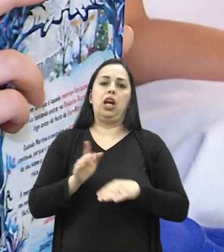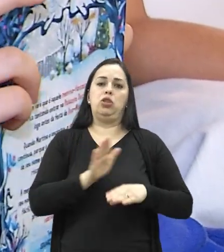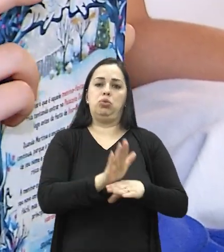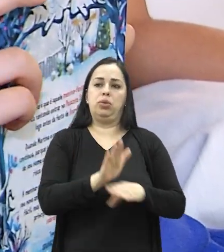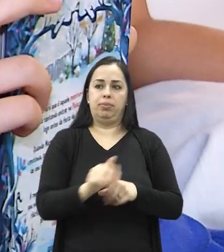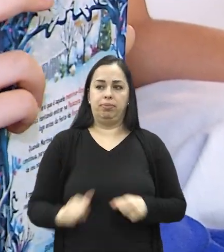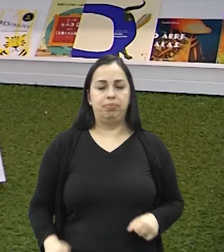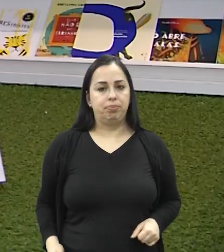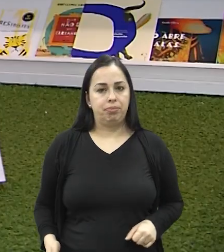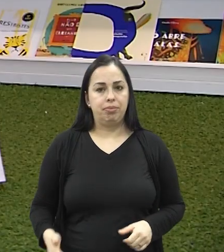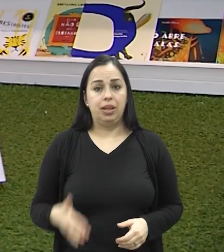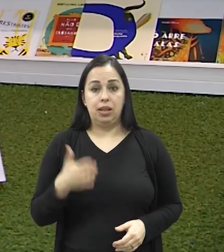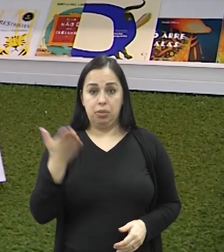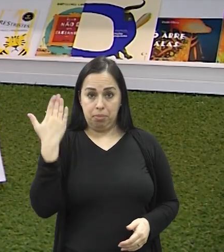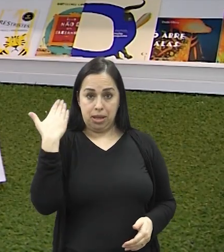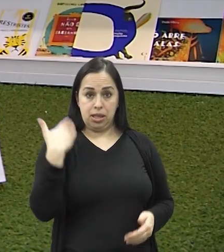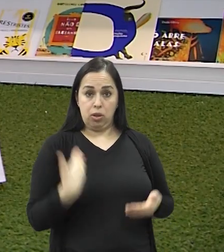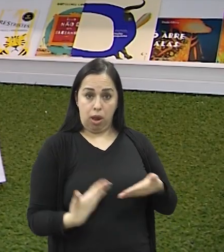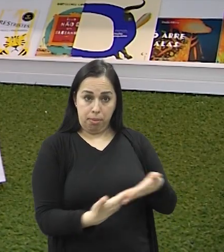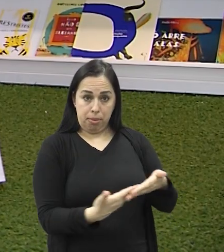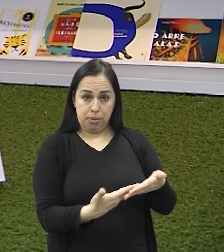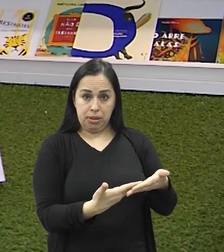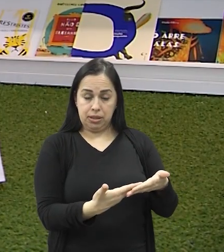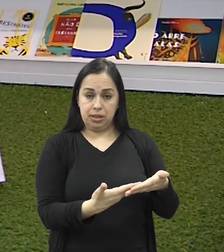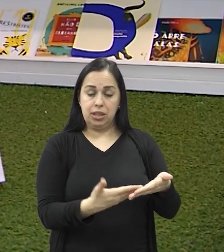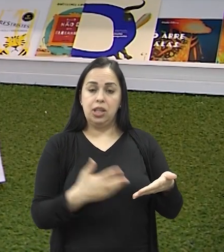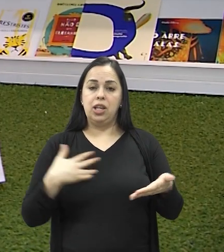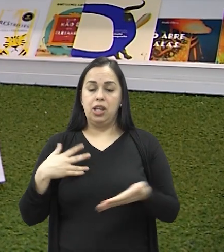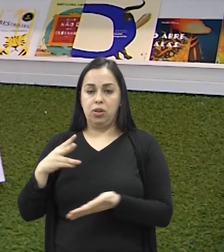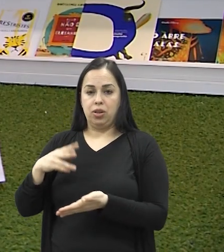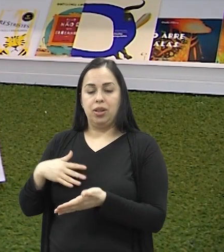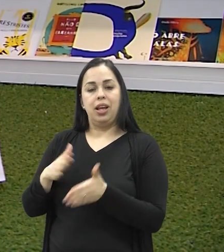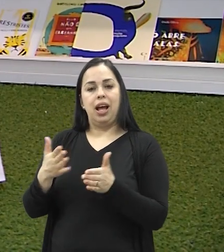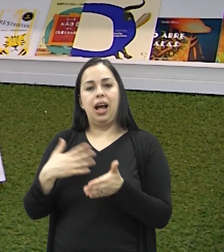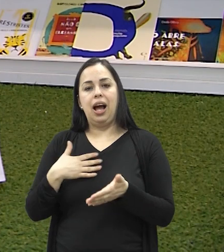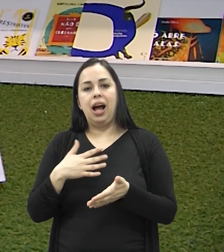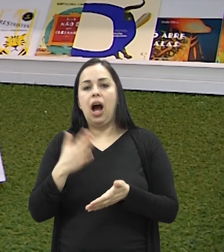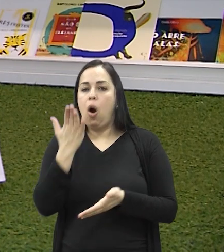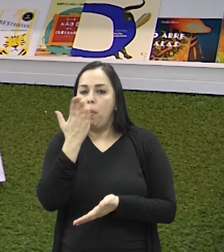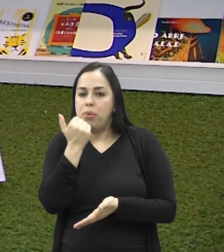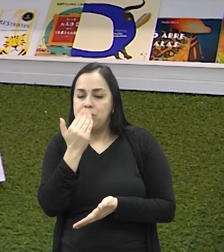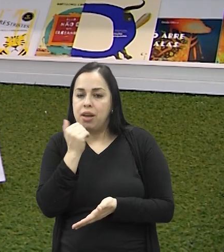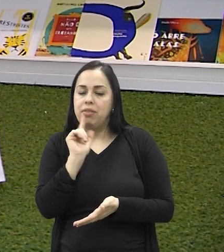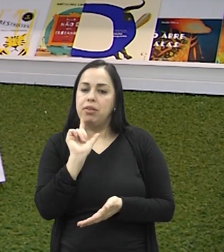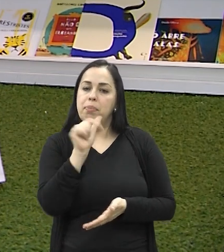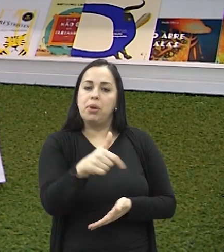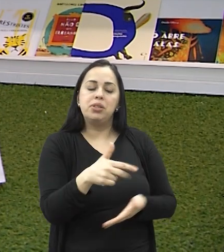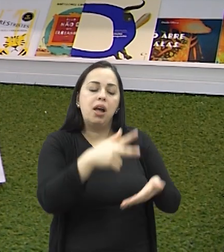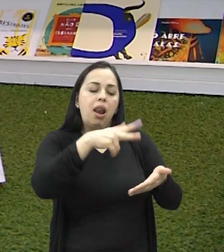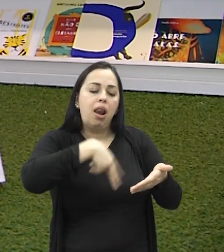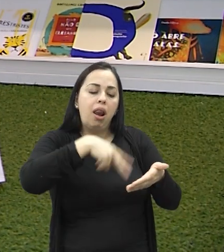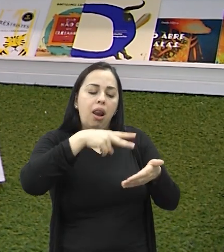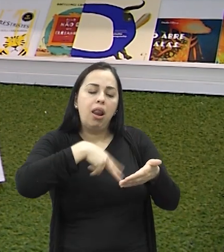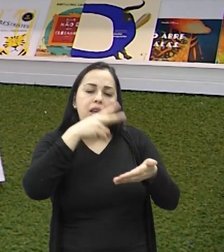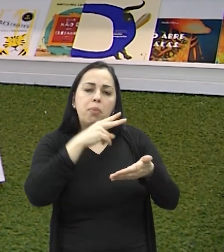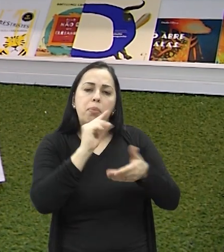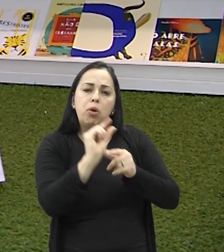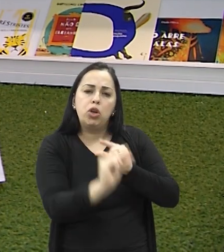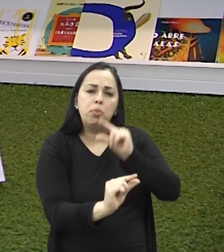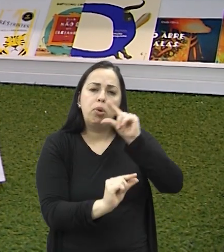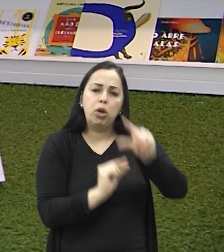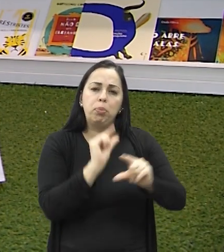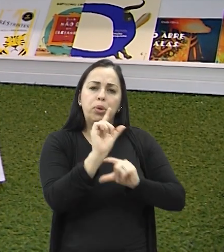fez diferença. Quando ela era bebê, nós líamos para ela depois do almoço, antes de dormir, sempre